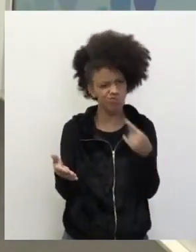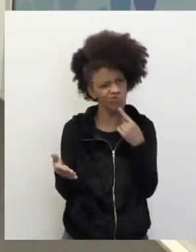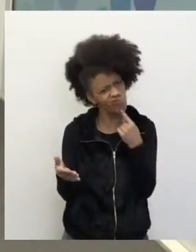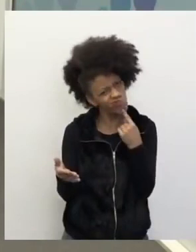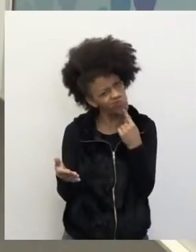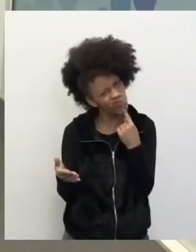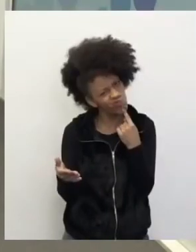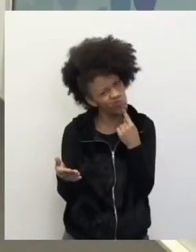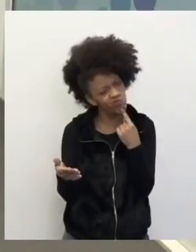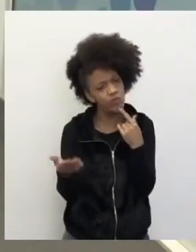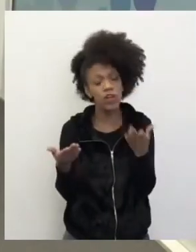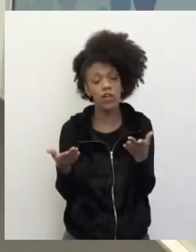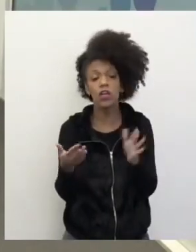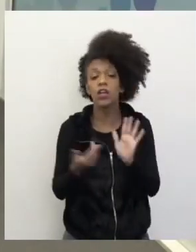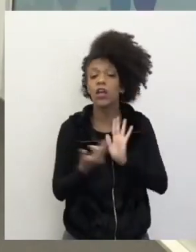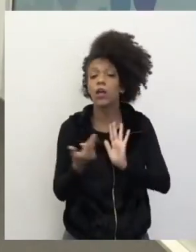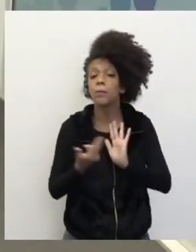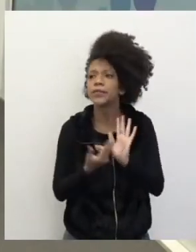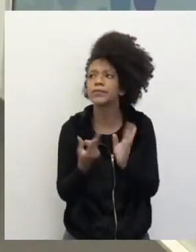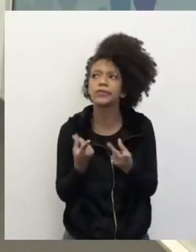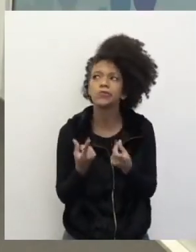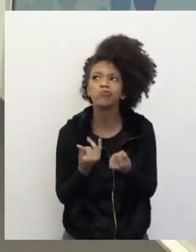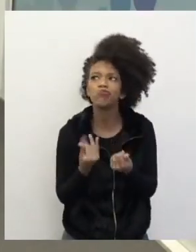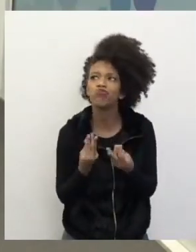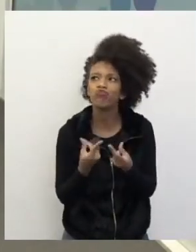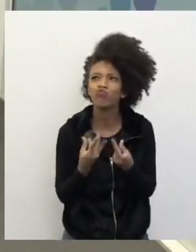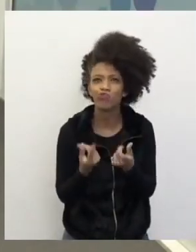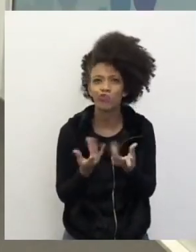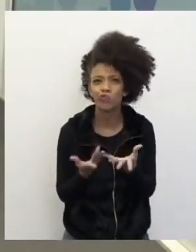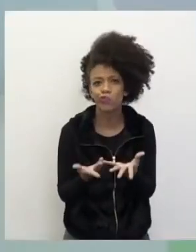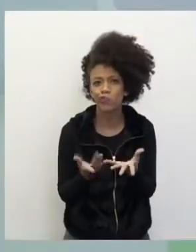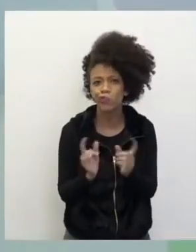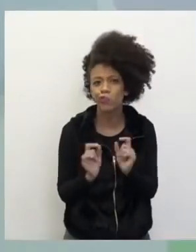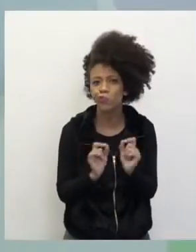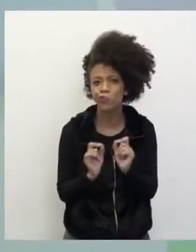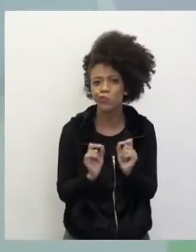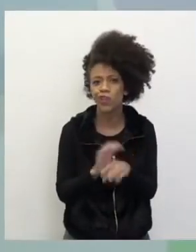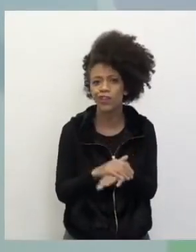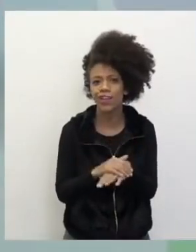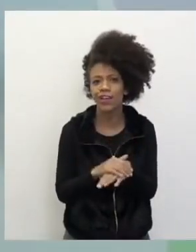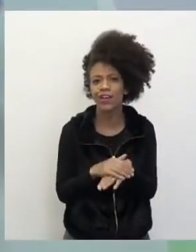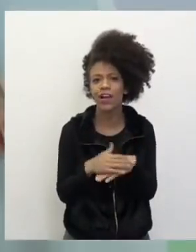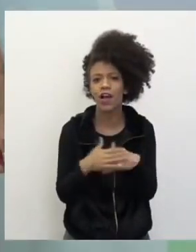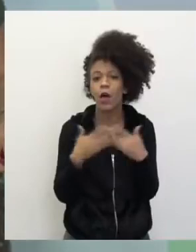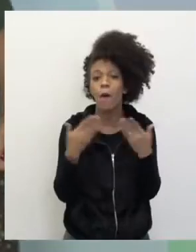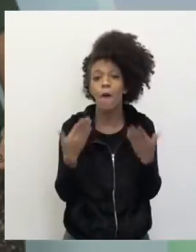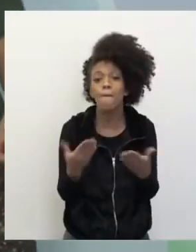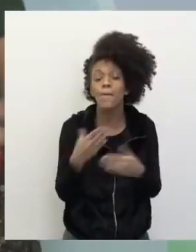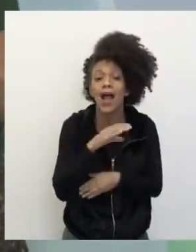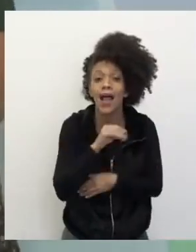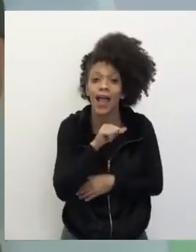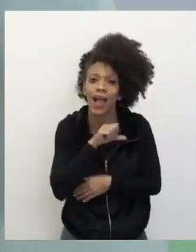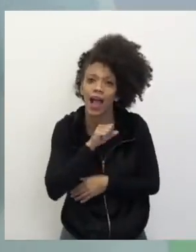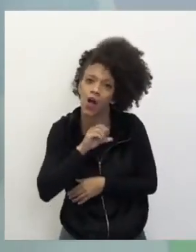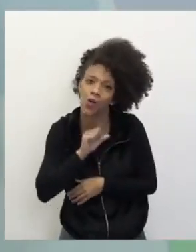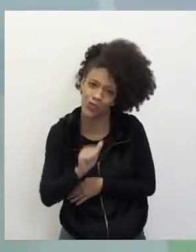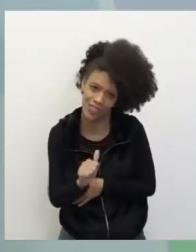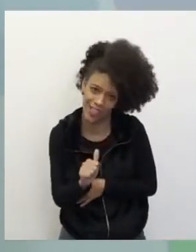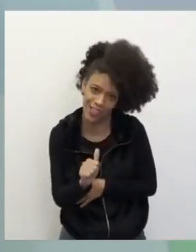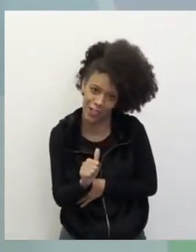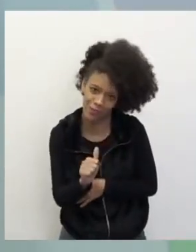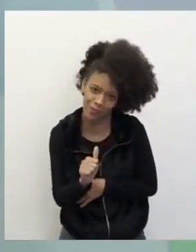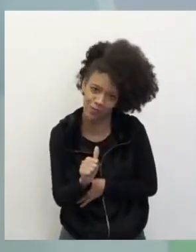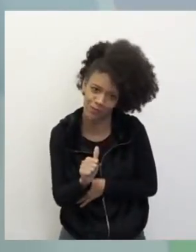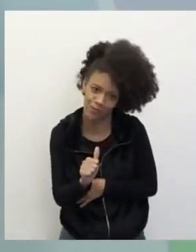tempo. E aqui representa uma causa. Olha, ele está me pedindo para ficar aqui. Uma causa.